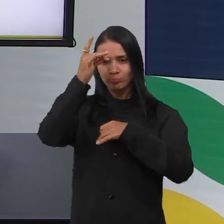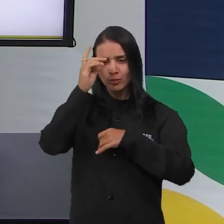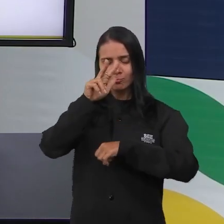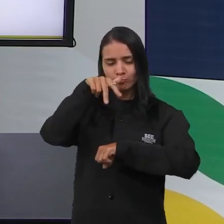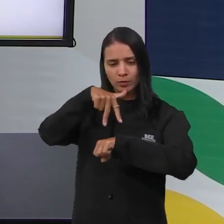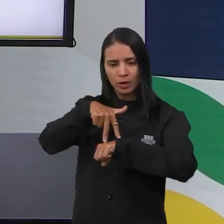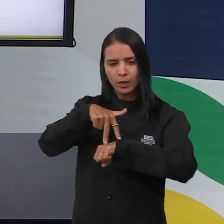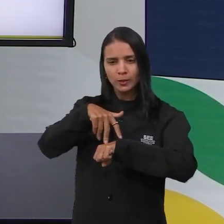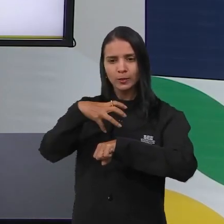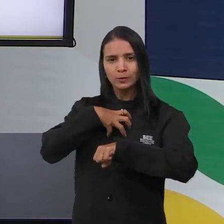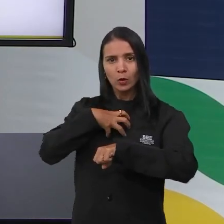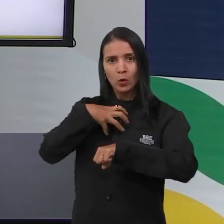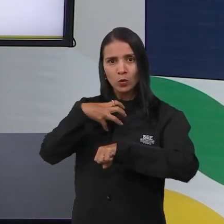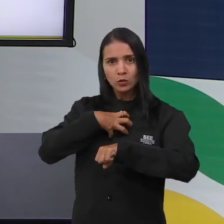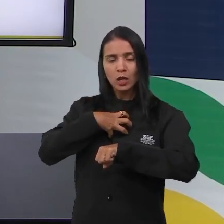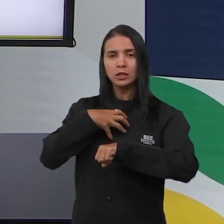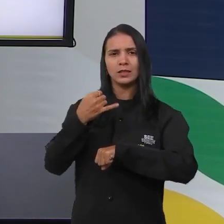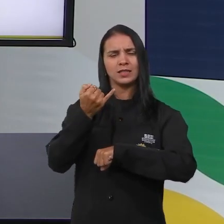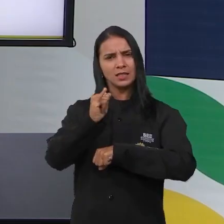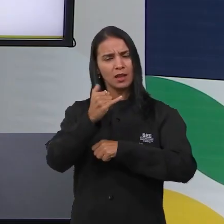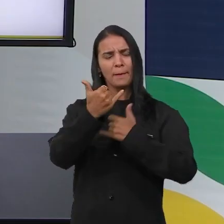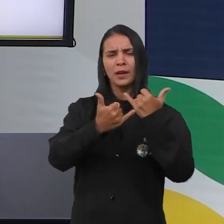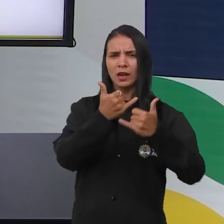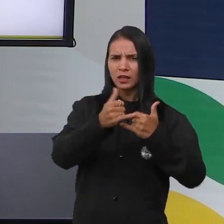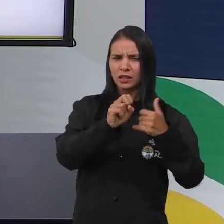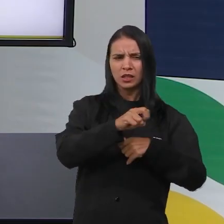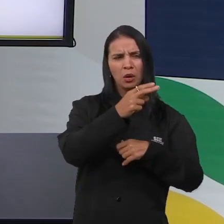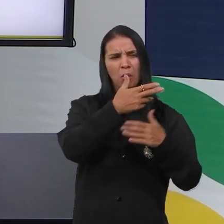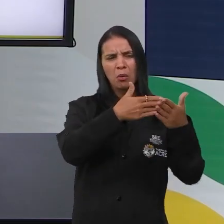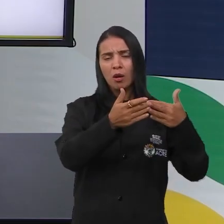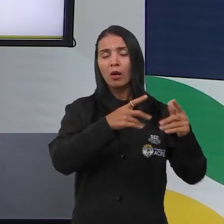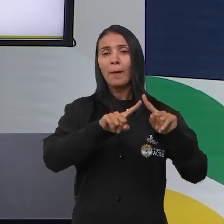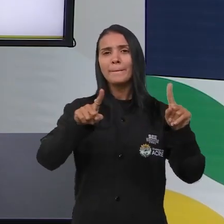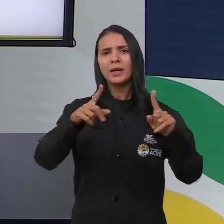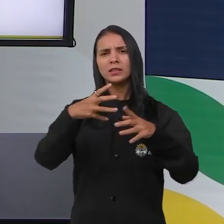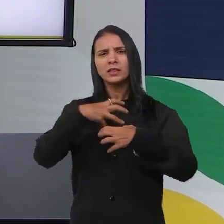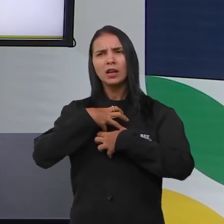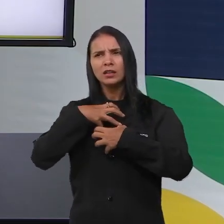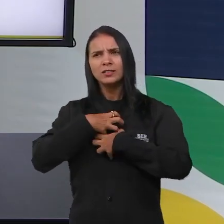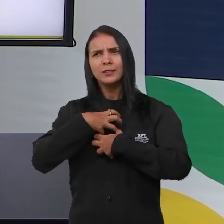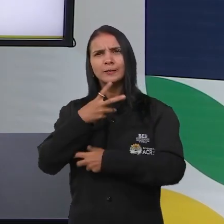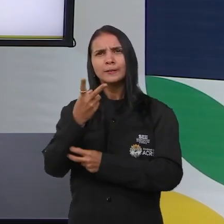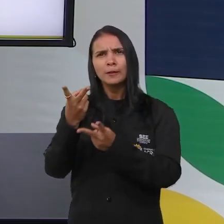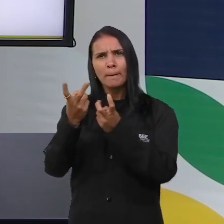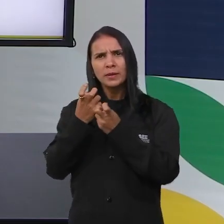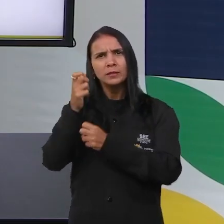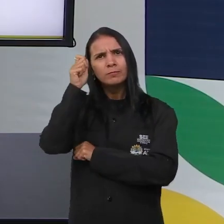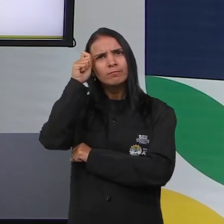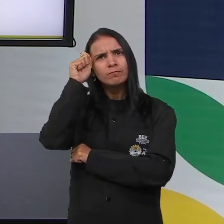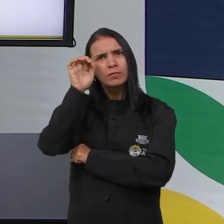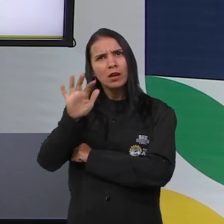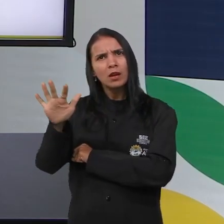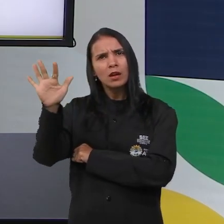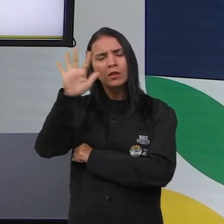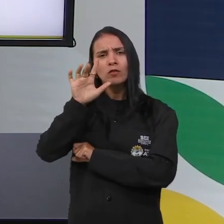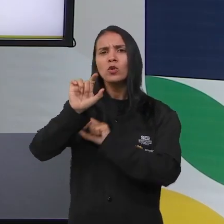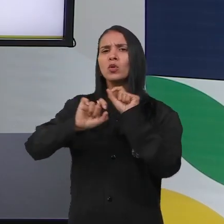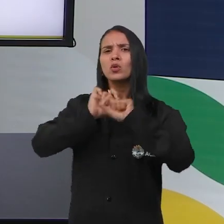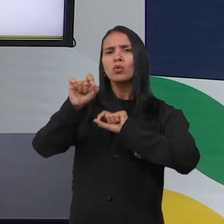ali seja desse jogador, né? O simulador, qual vai ser o meu pensamento, qual vai ser meu olhar, qual é a